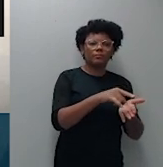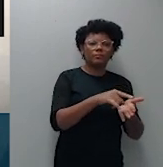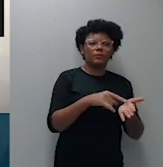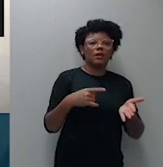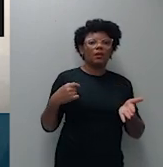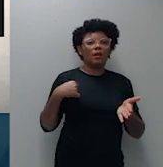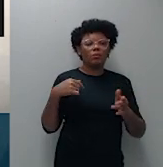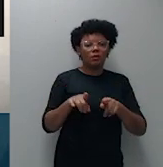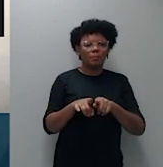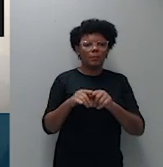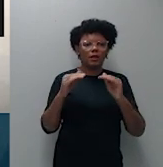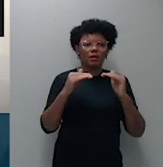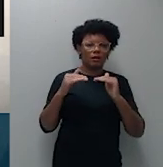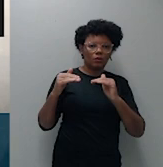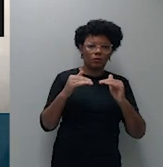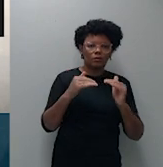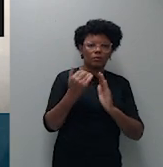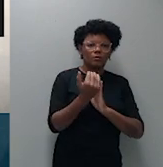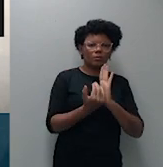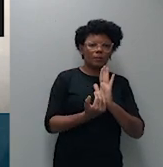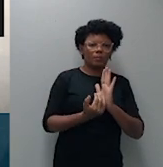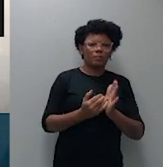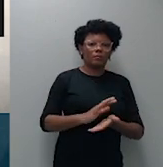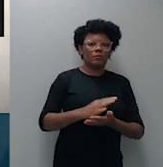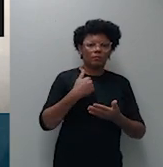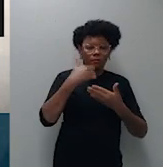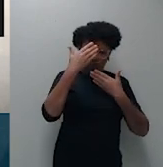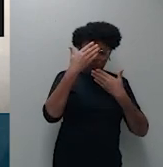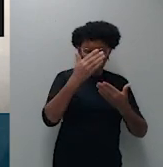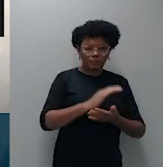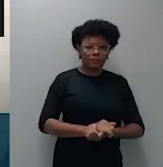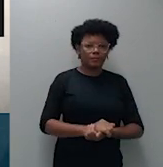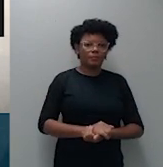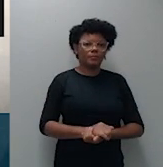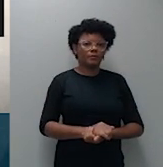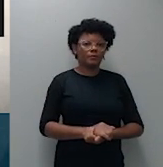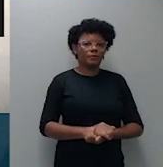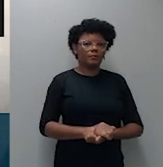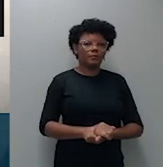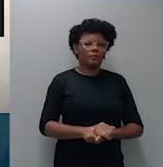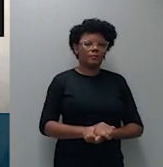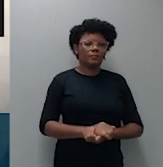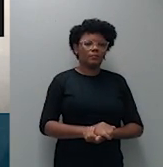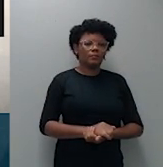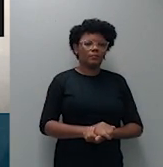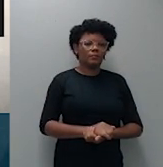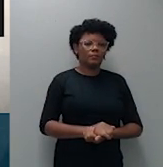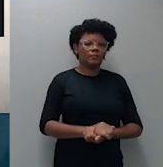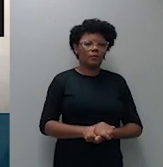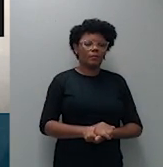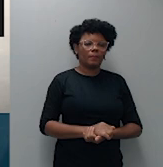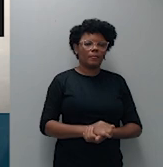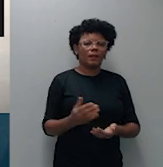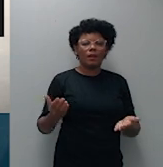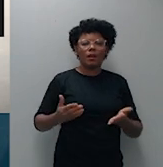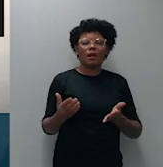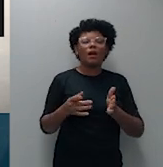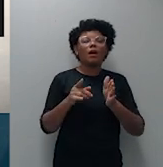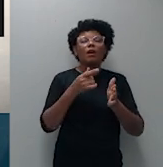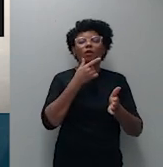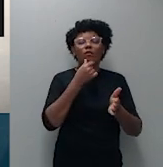e estou de acordo com os processos em vista obrigada Ligar Vinícius Isabel